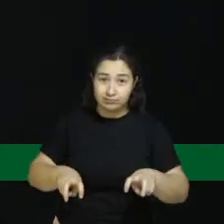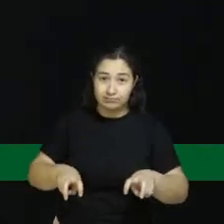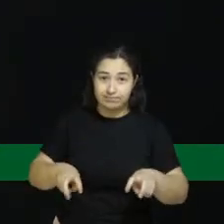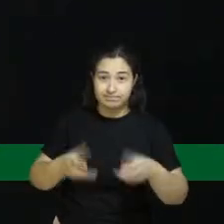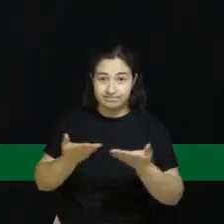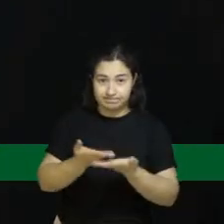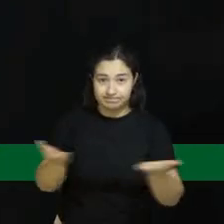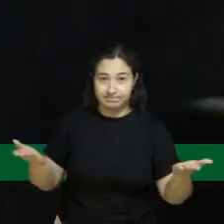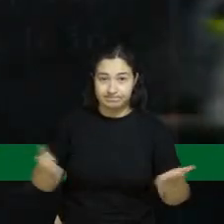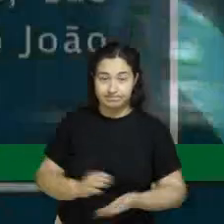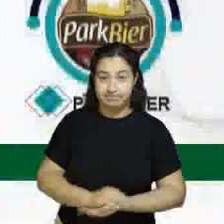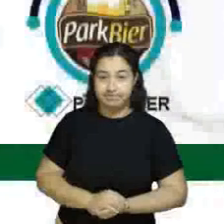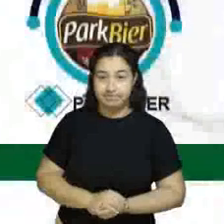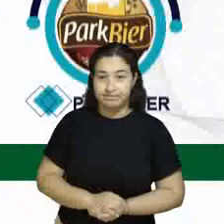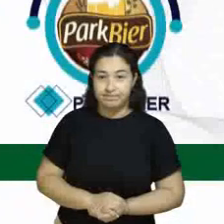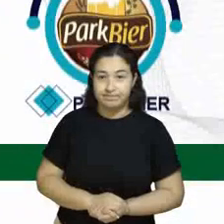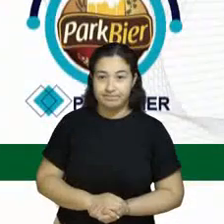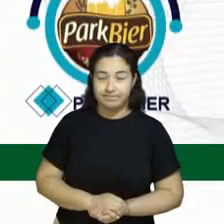mesas.